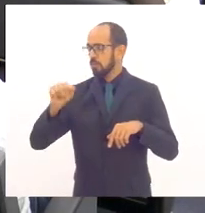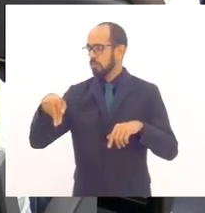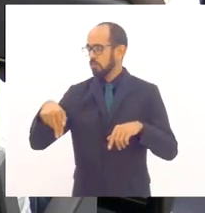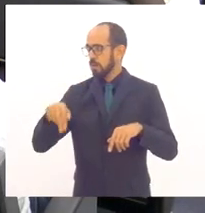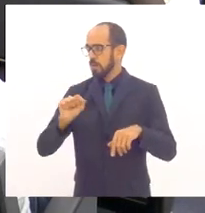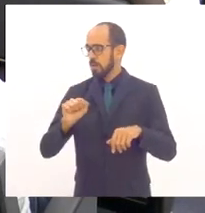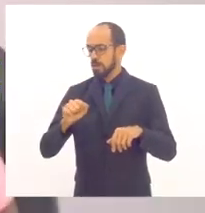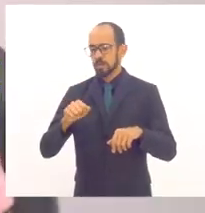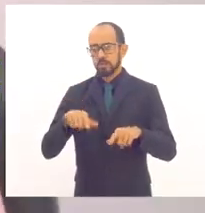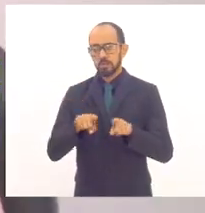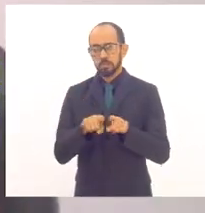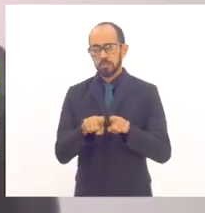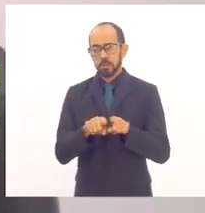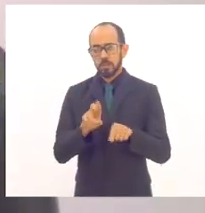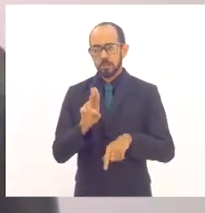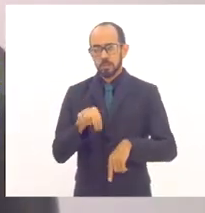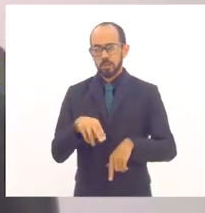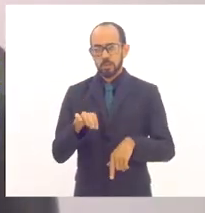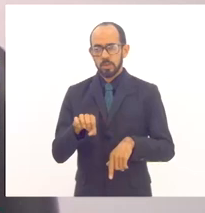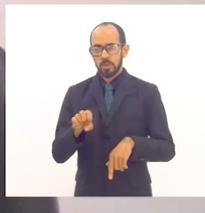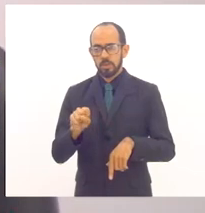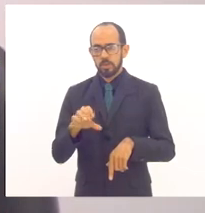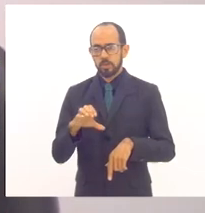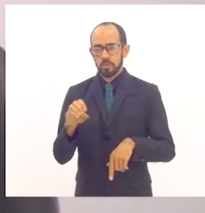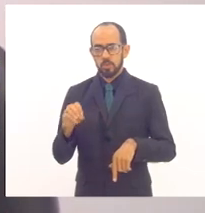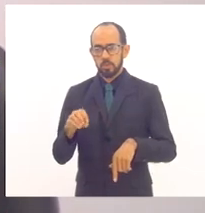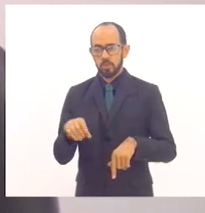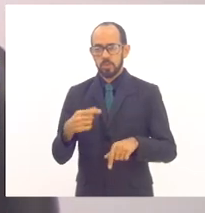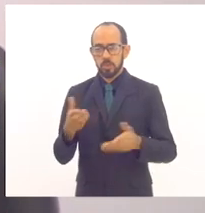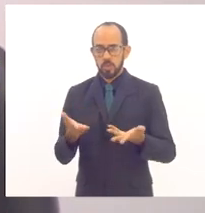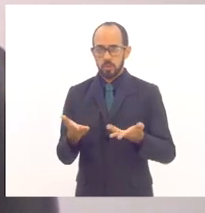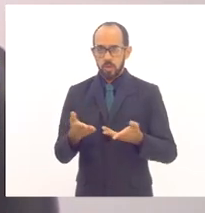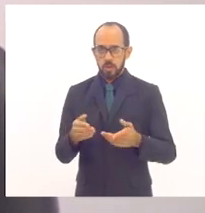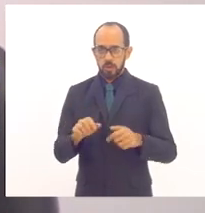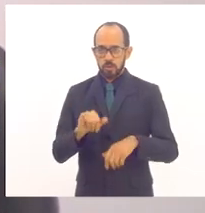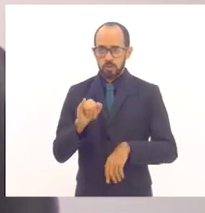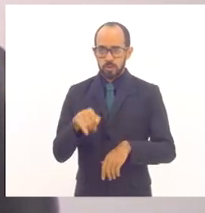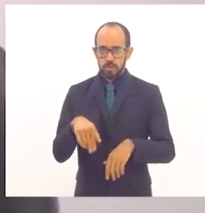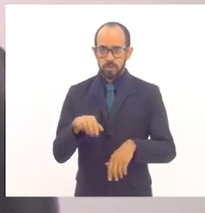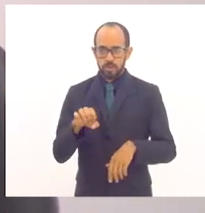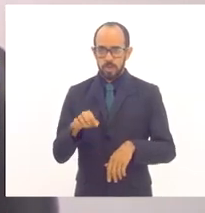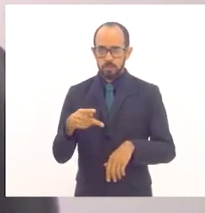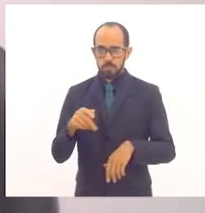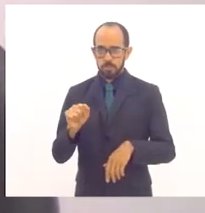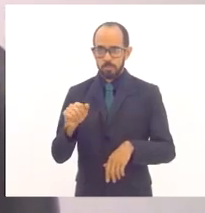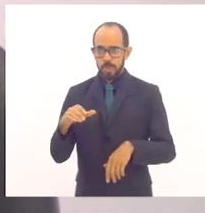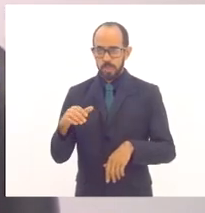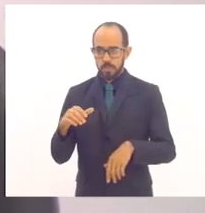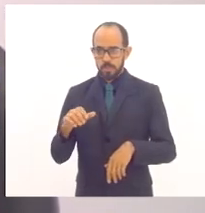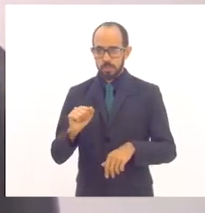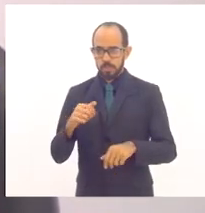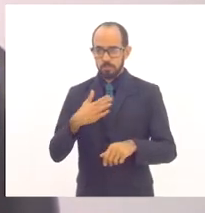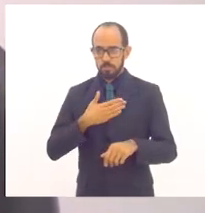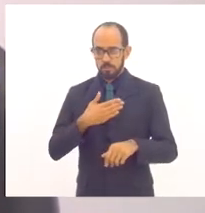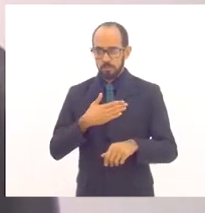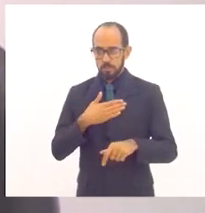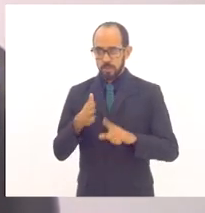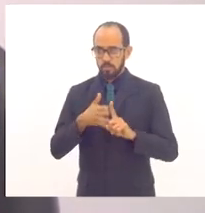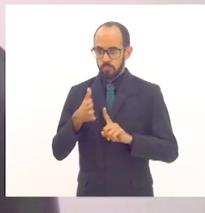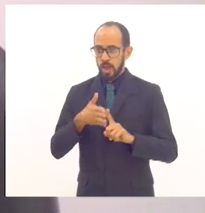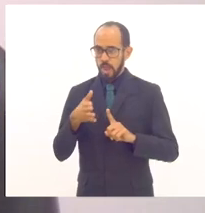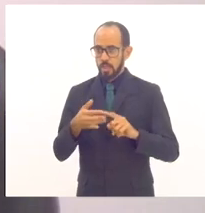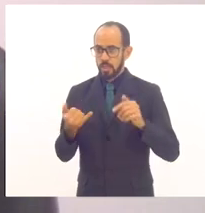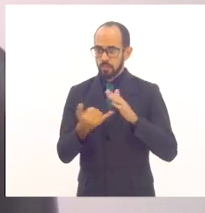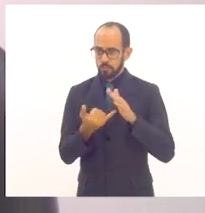Unesco, hoje estou no INEPAC. A minha fala hoje é institucional, mas é também